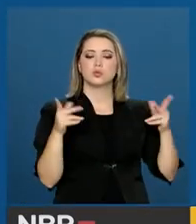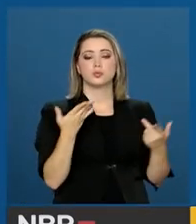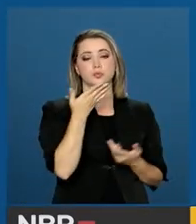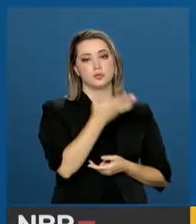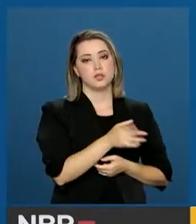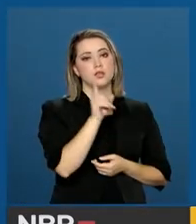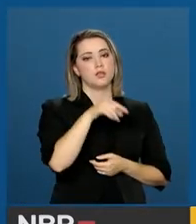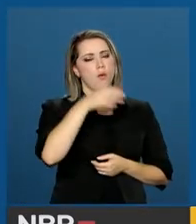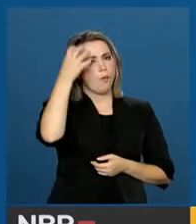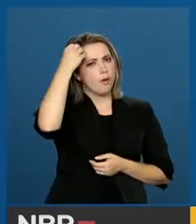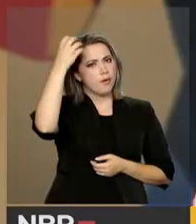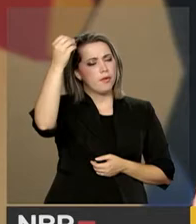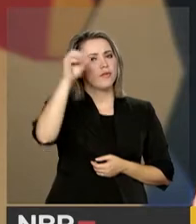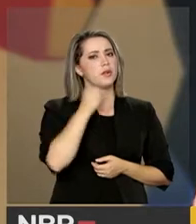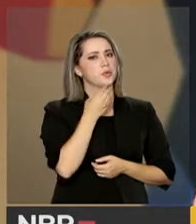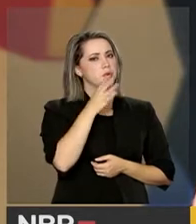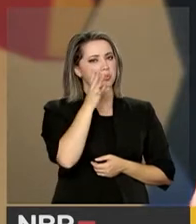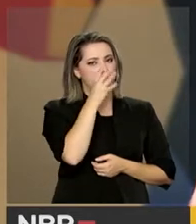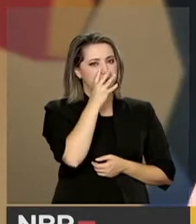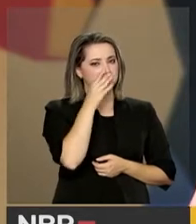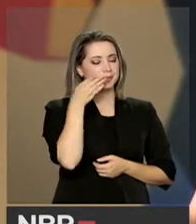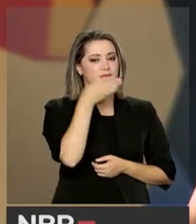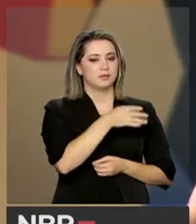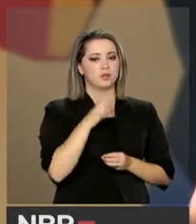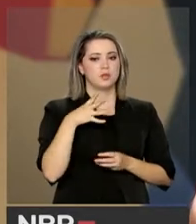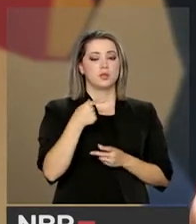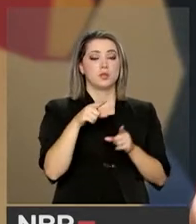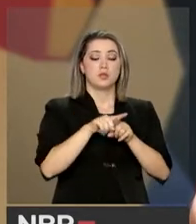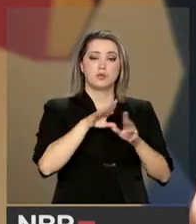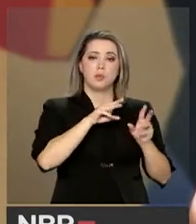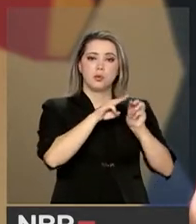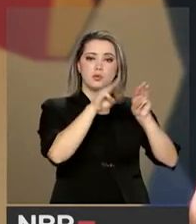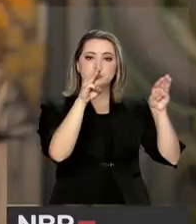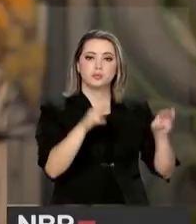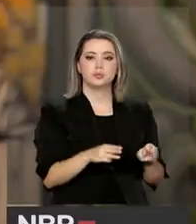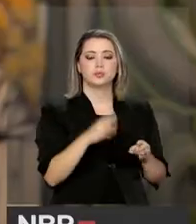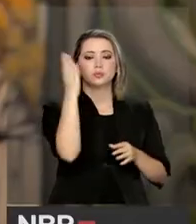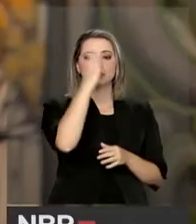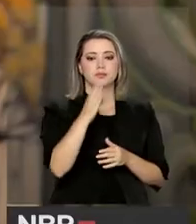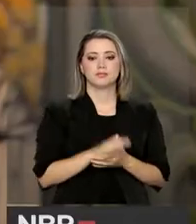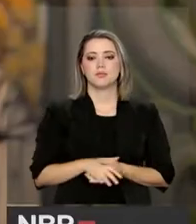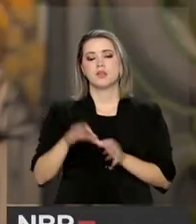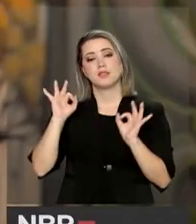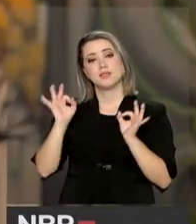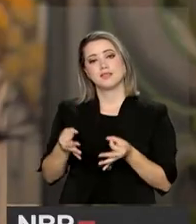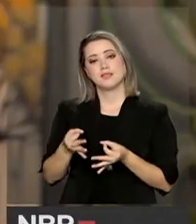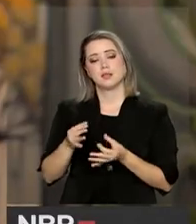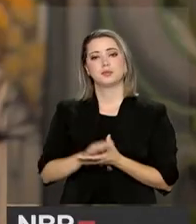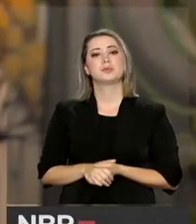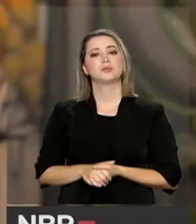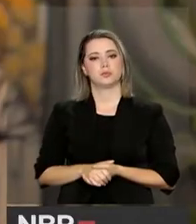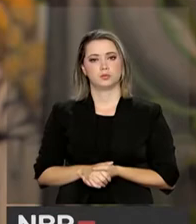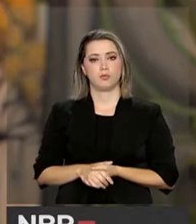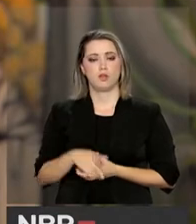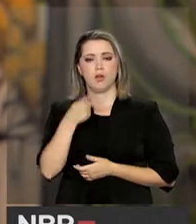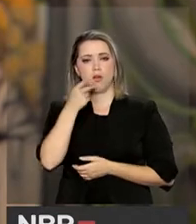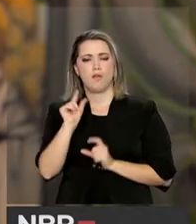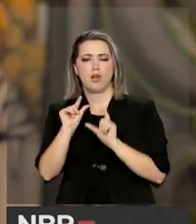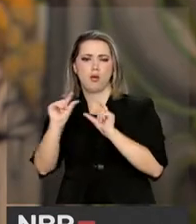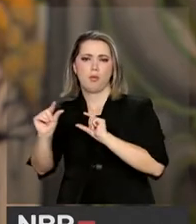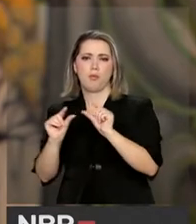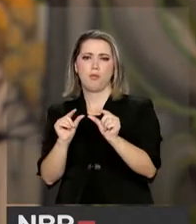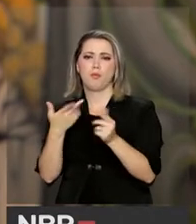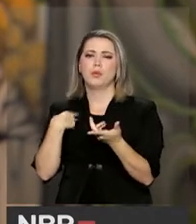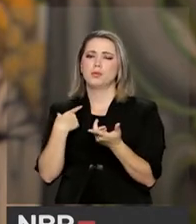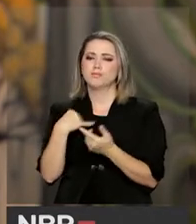Então, é uma viagem muito interessante pelo universo de museus brasileiros. Tá certo. Agora, falando um pouquinho de um